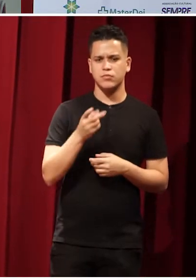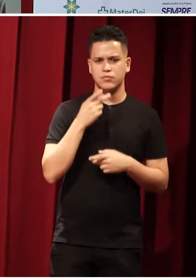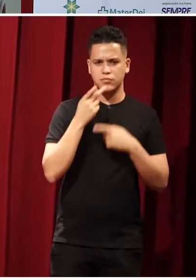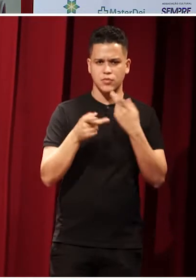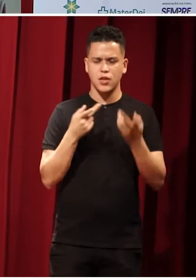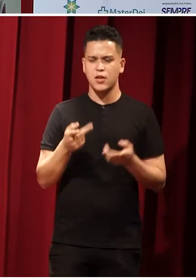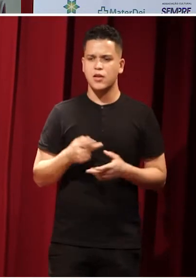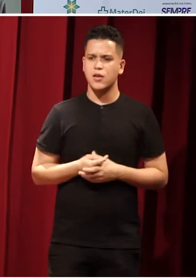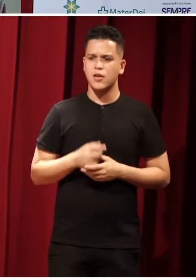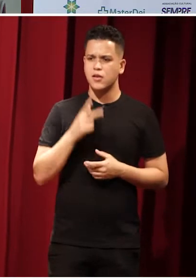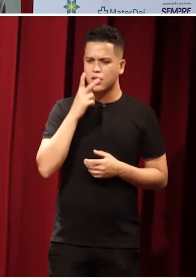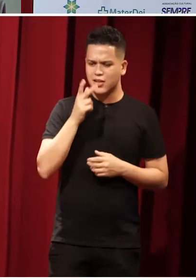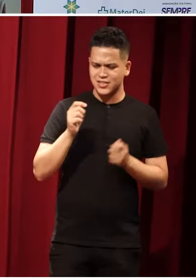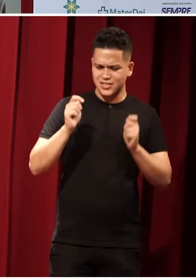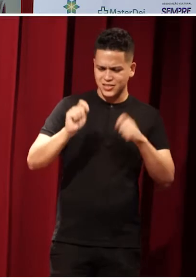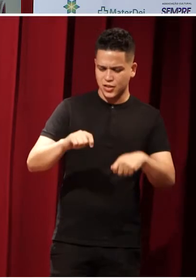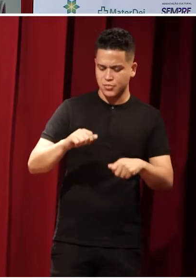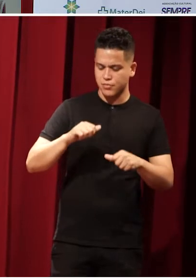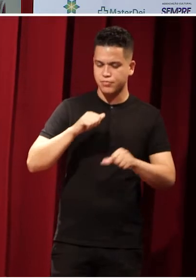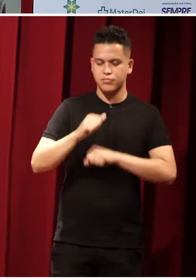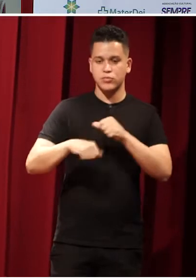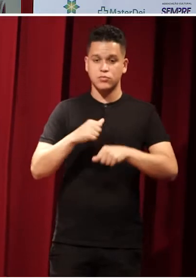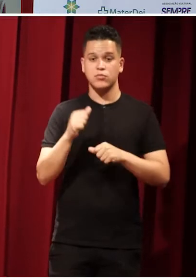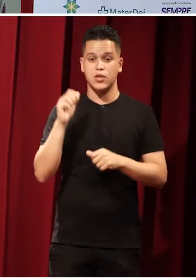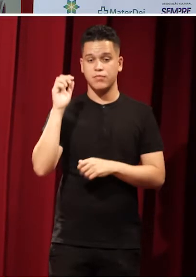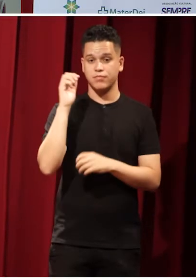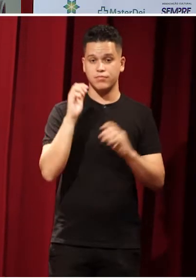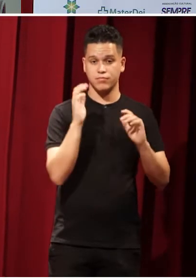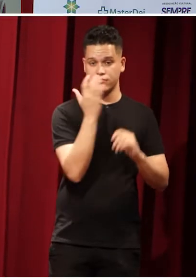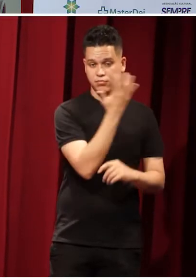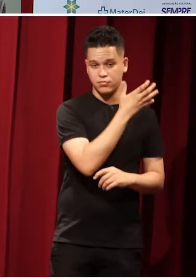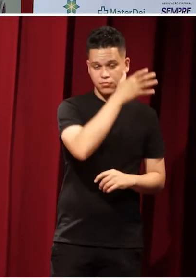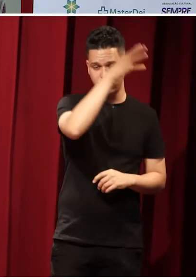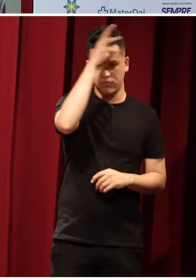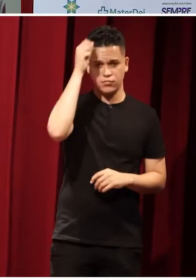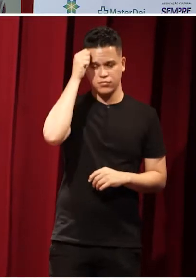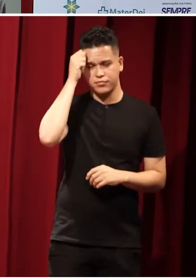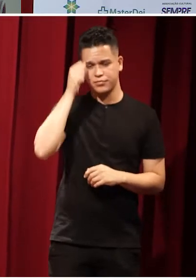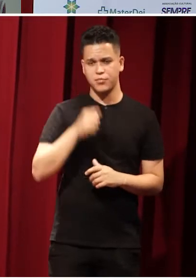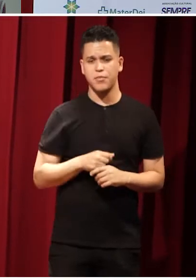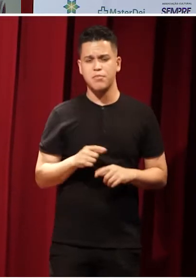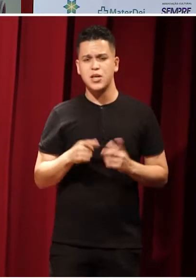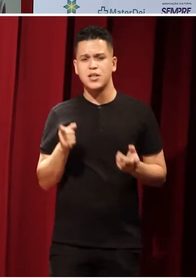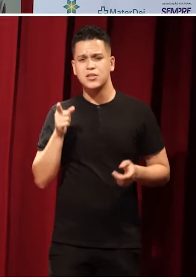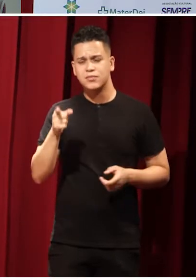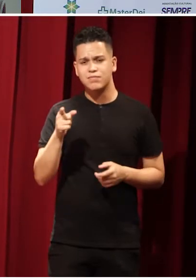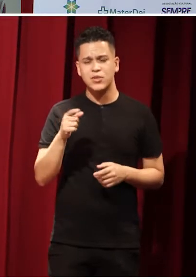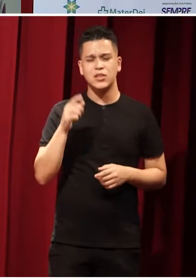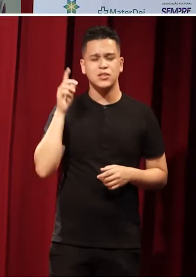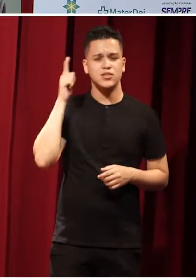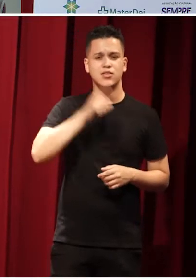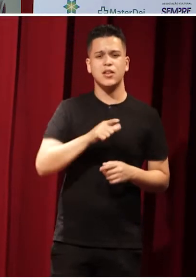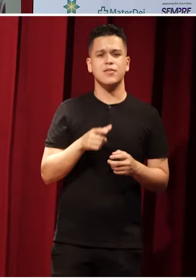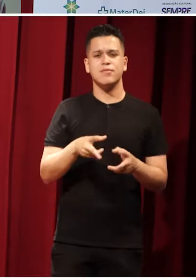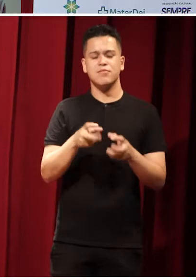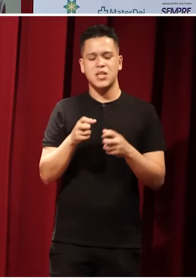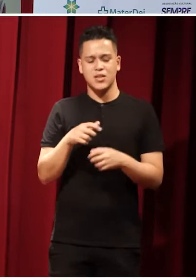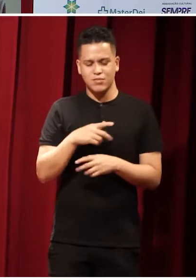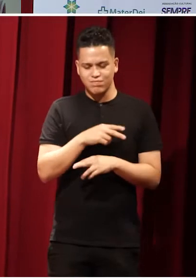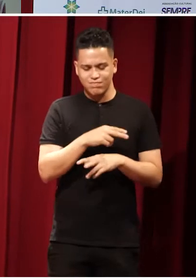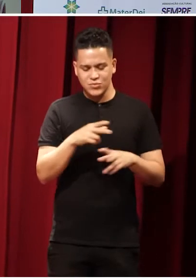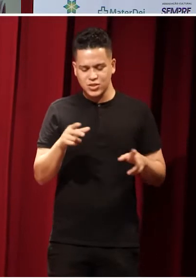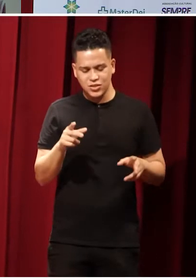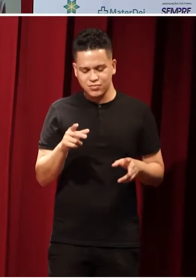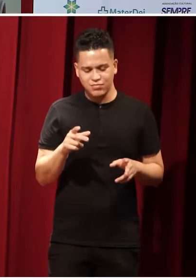como você desenvolveu, pode-se transformar a Amazônia, acabando com a destruição. Você consegue identificar